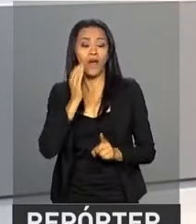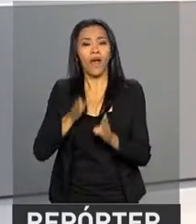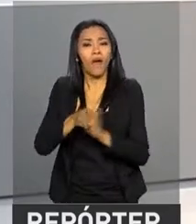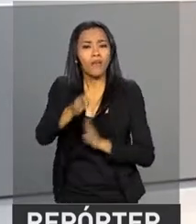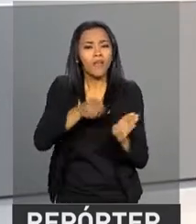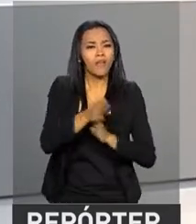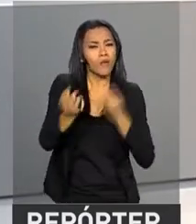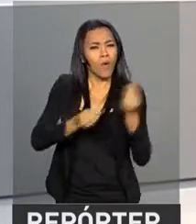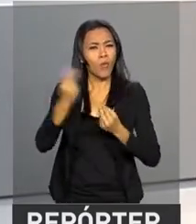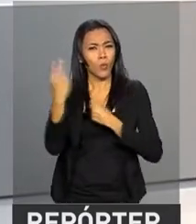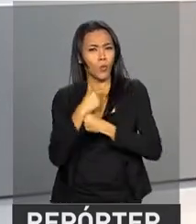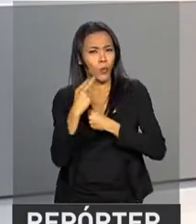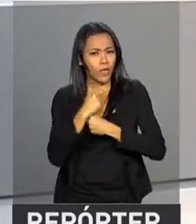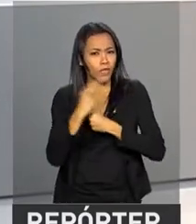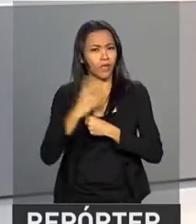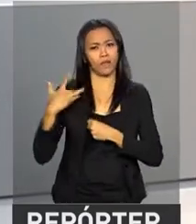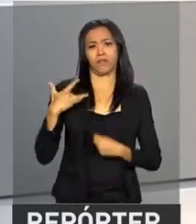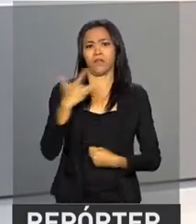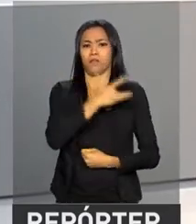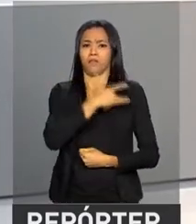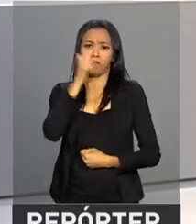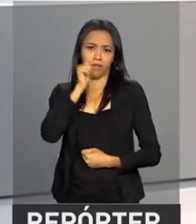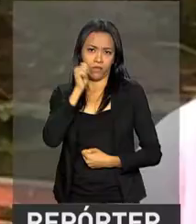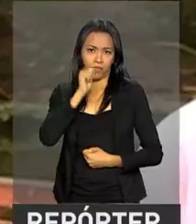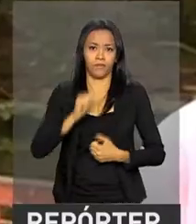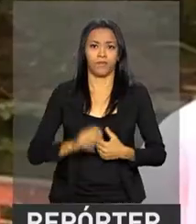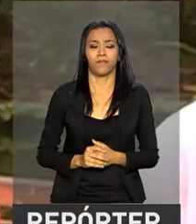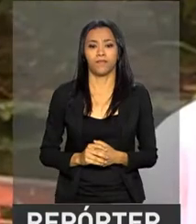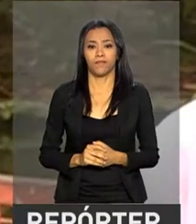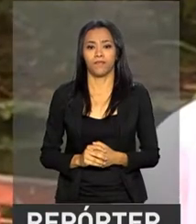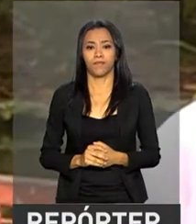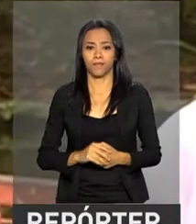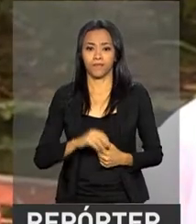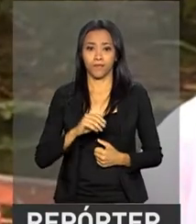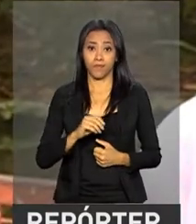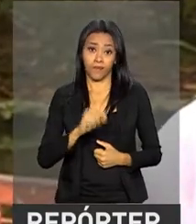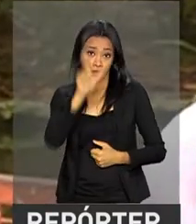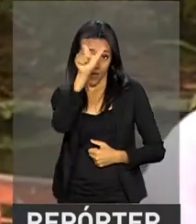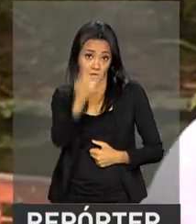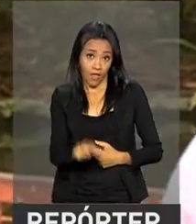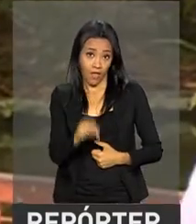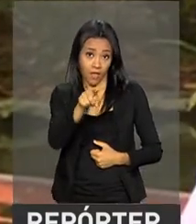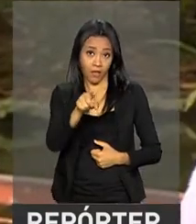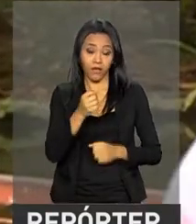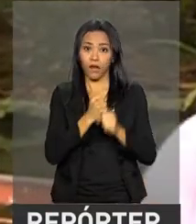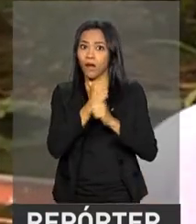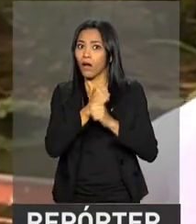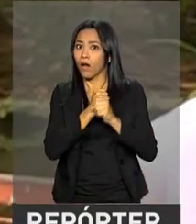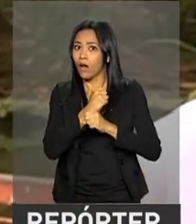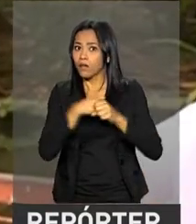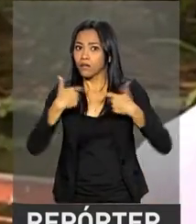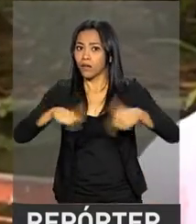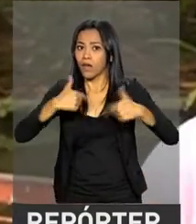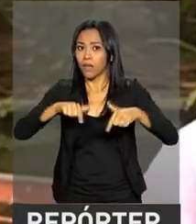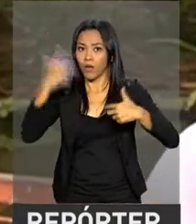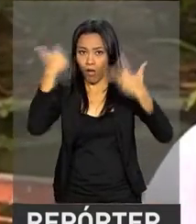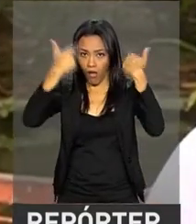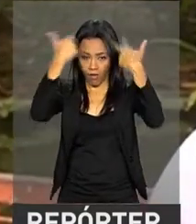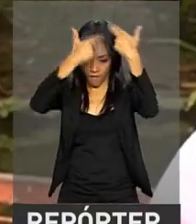fazer a diferença na saúde das mulheres durante anos nilza trabalhou como cabeleireira